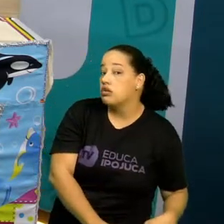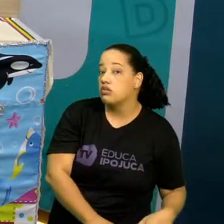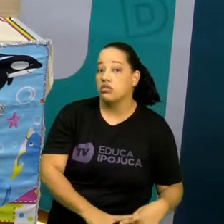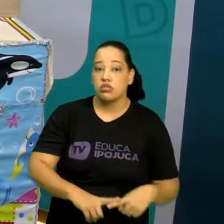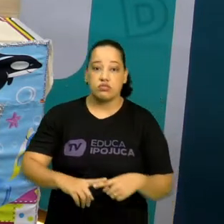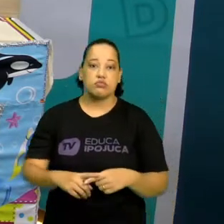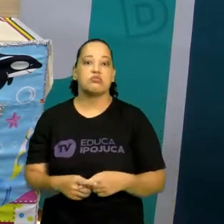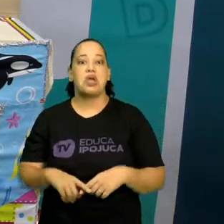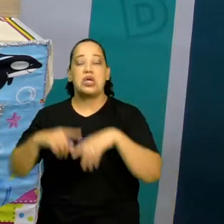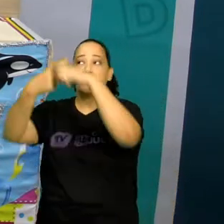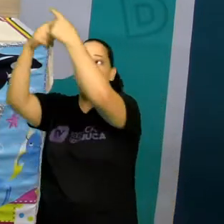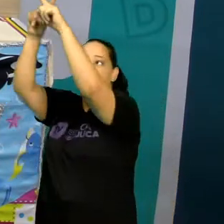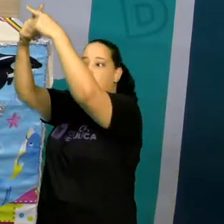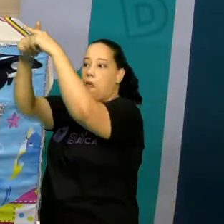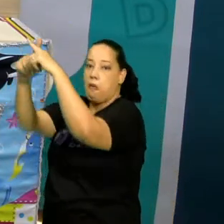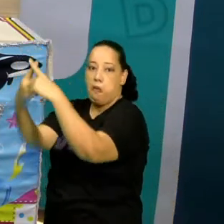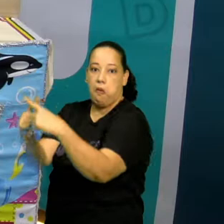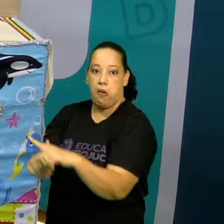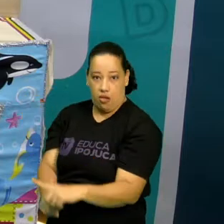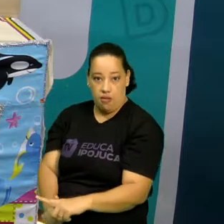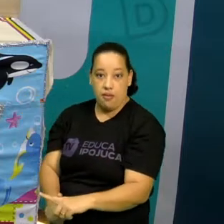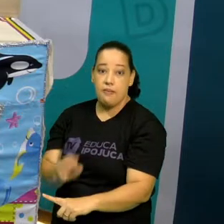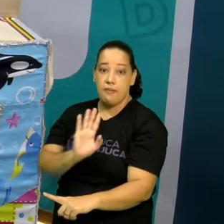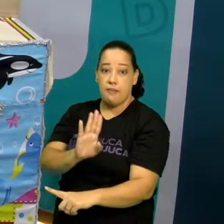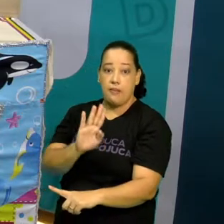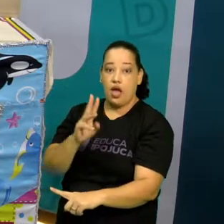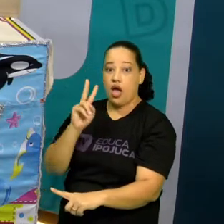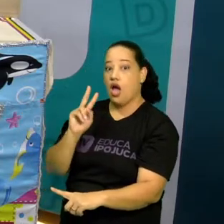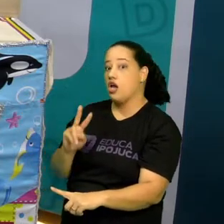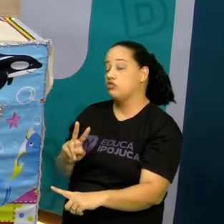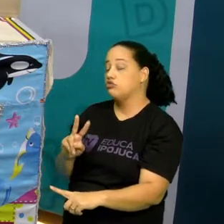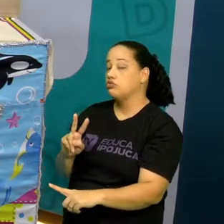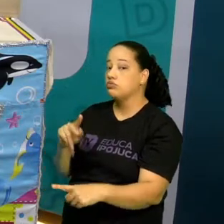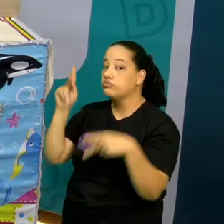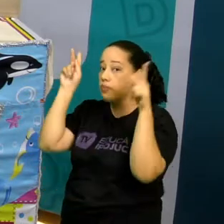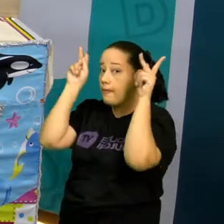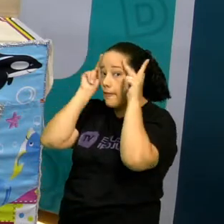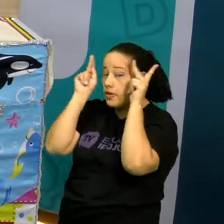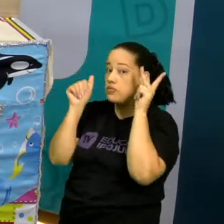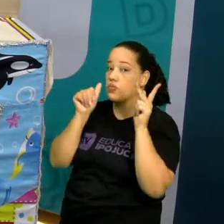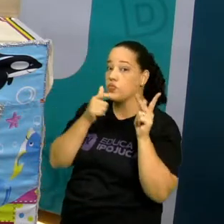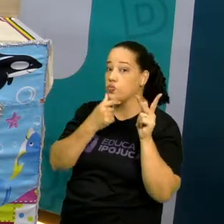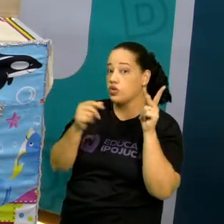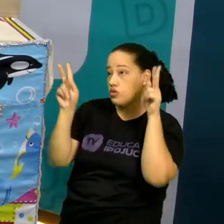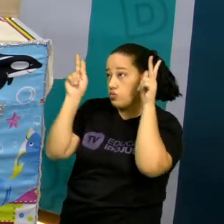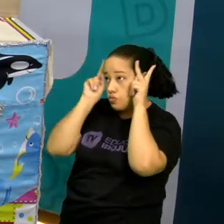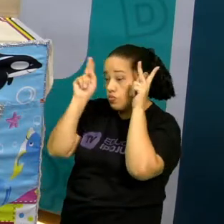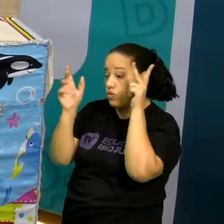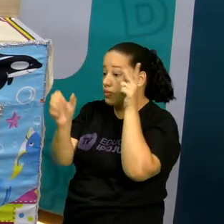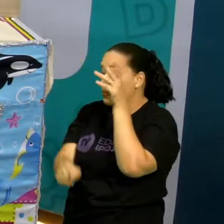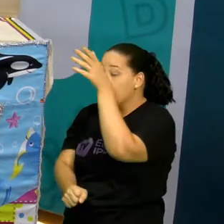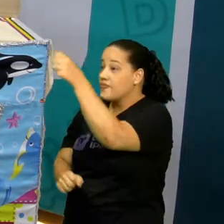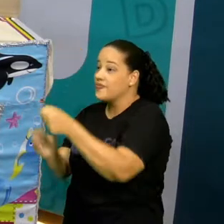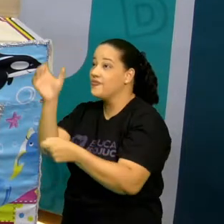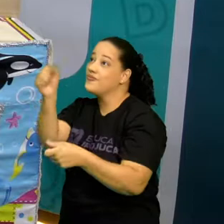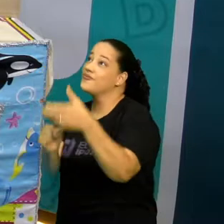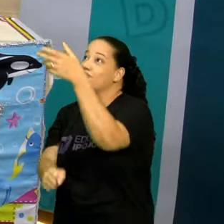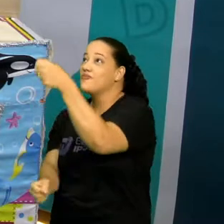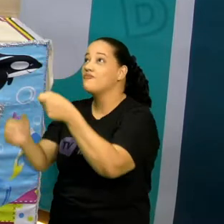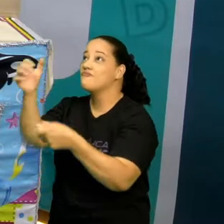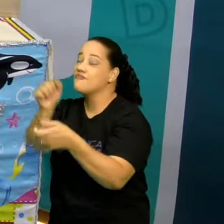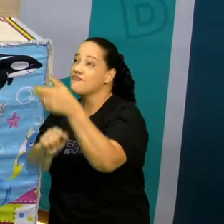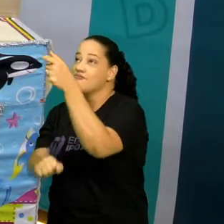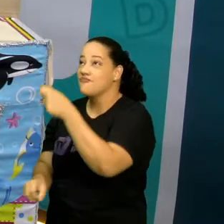certo mas quando o príncipe subiu xingou na janela